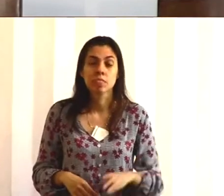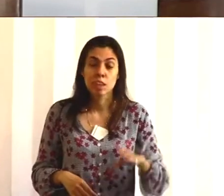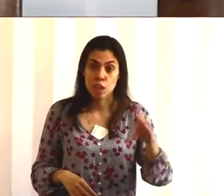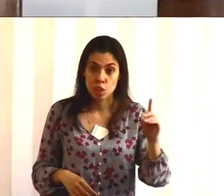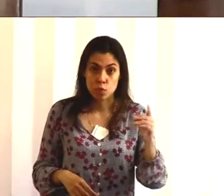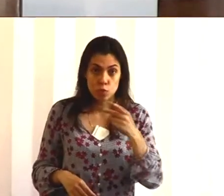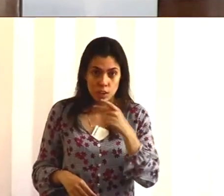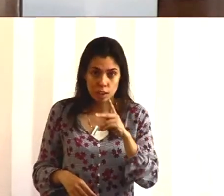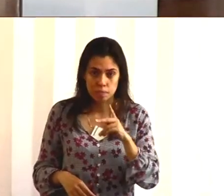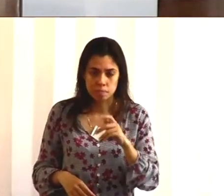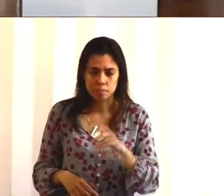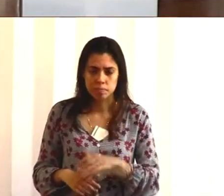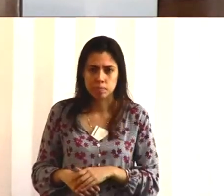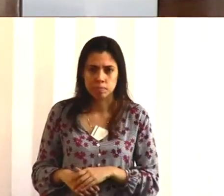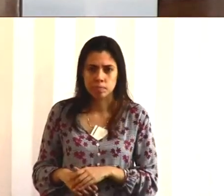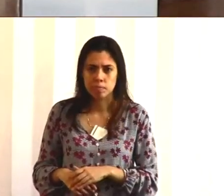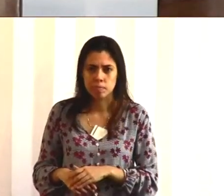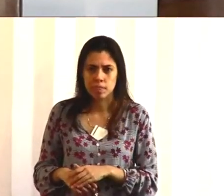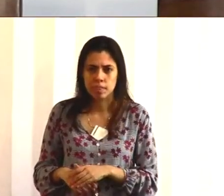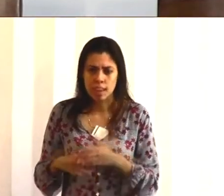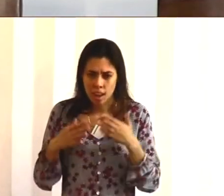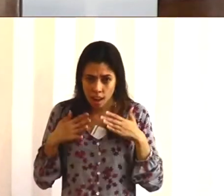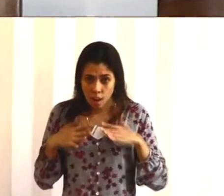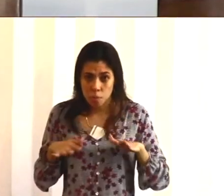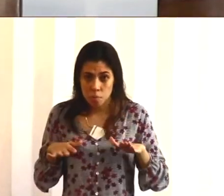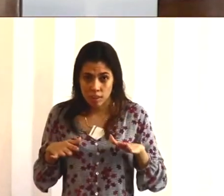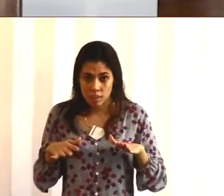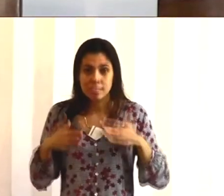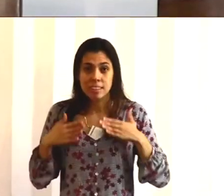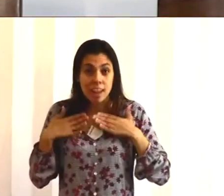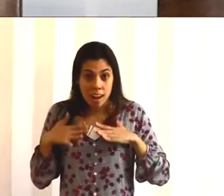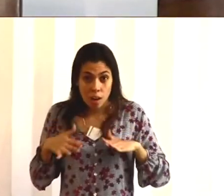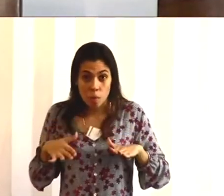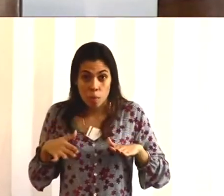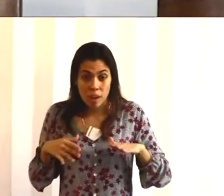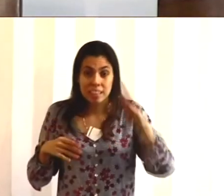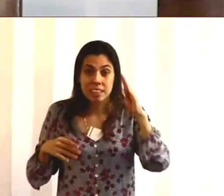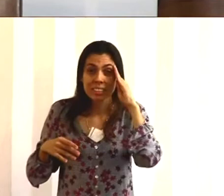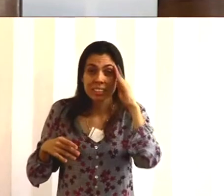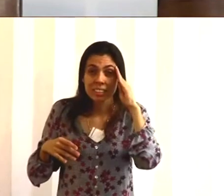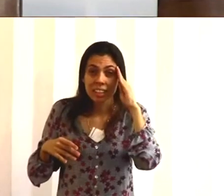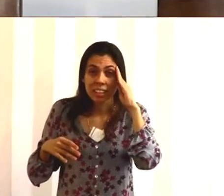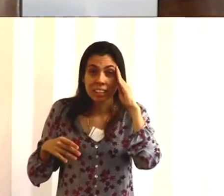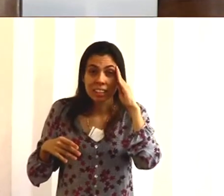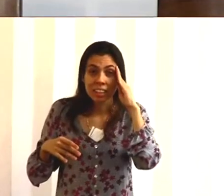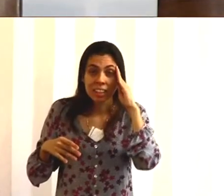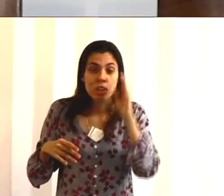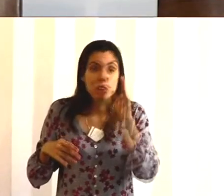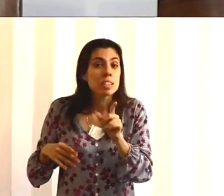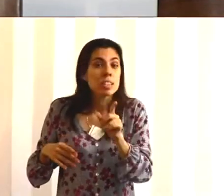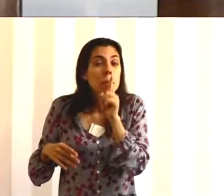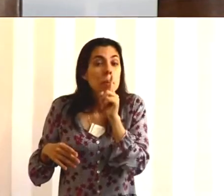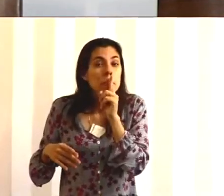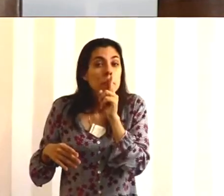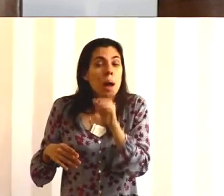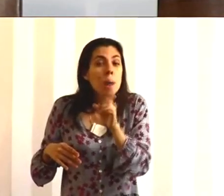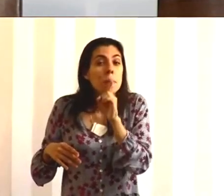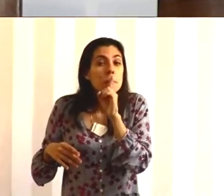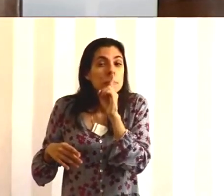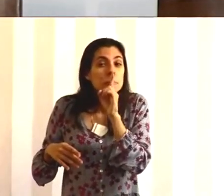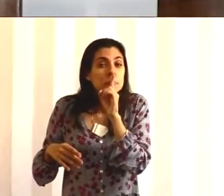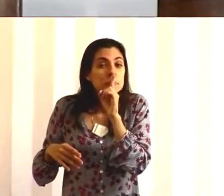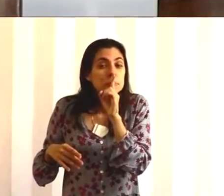aquietai-vos e saber que eu sou Deus. Como eu disse no início,